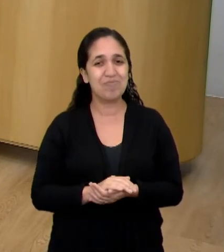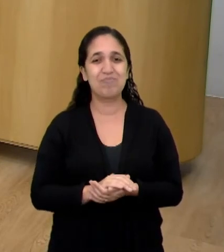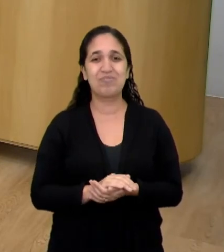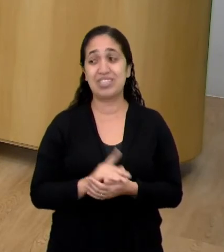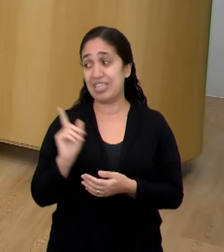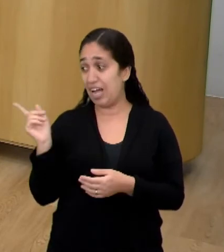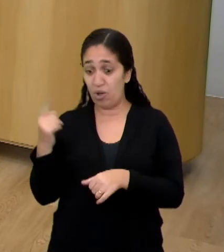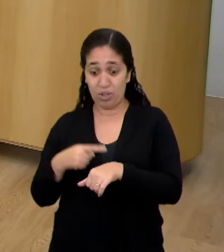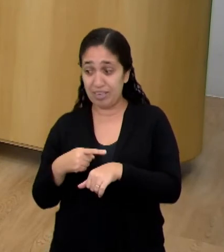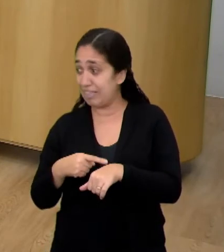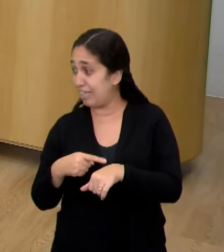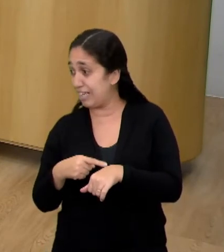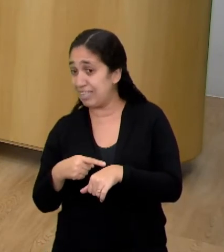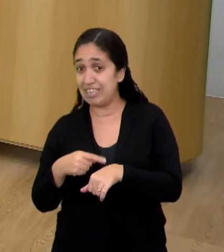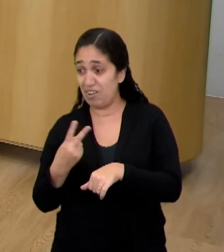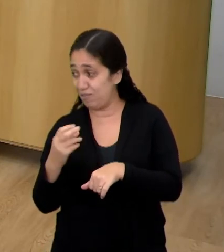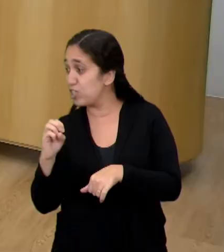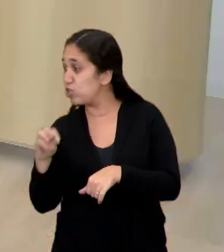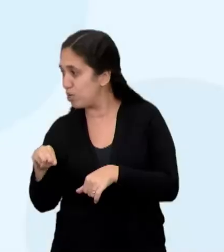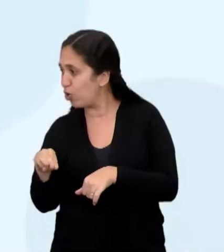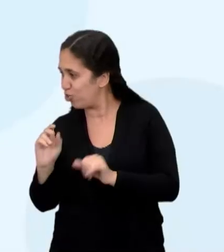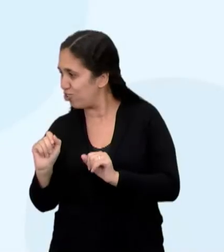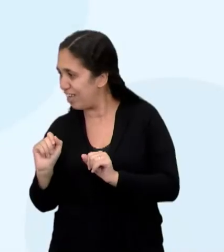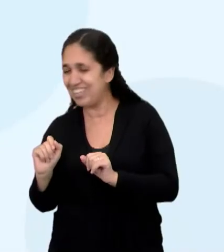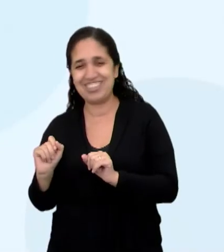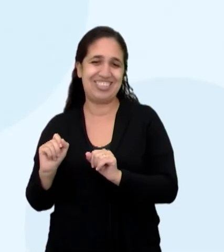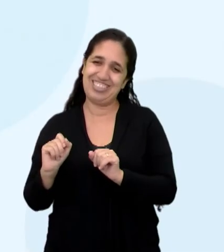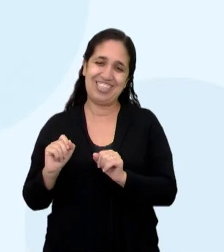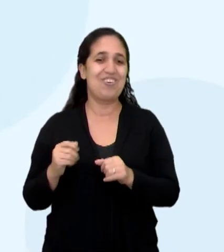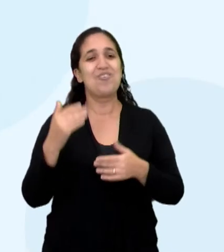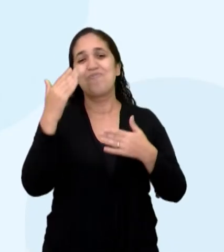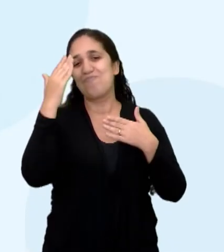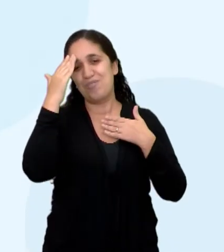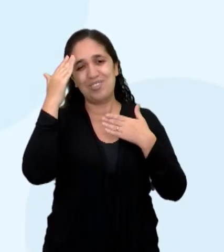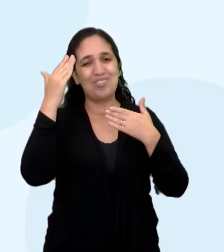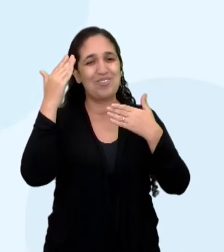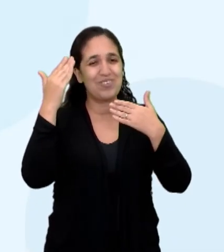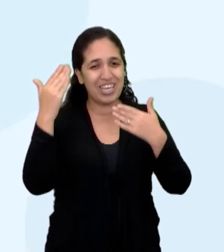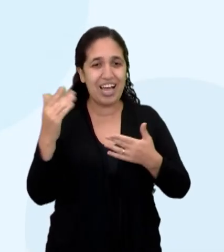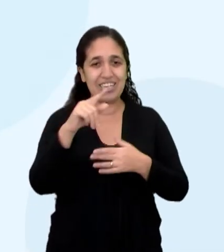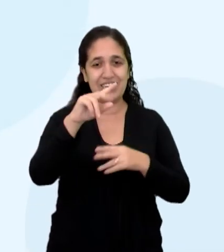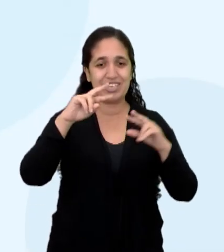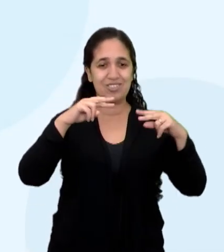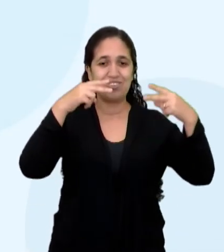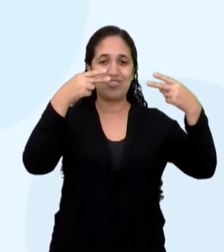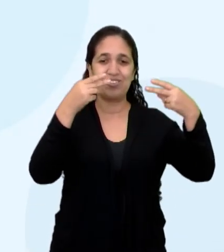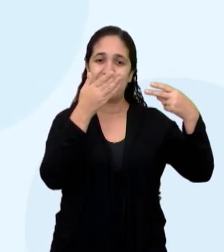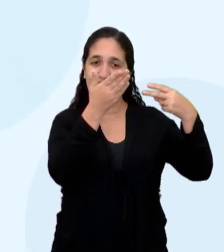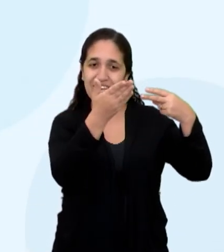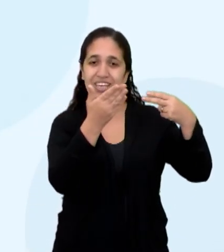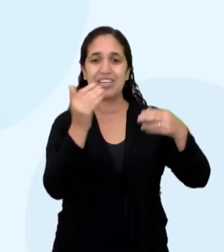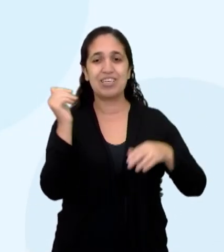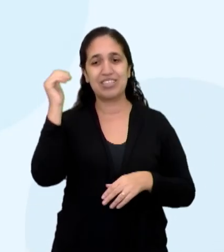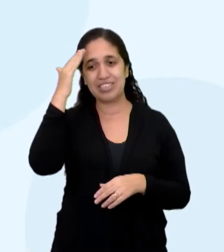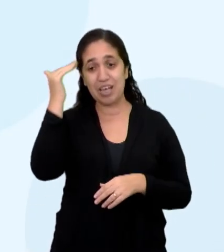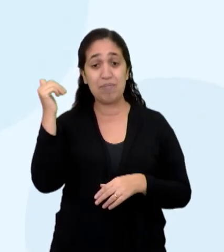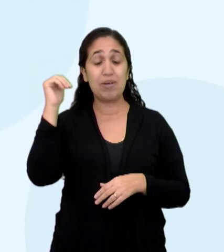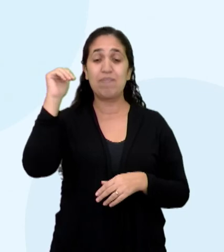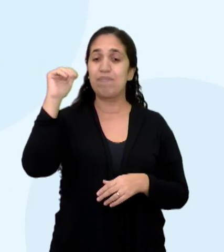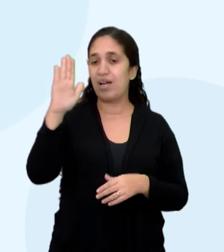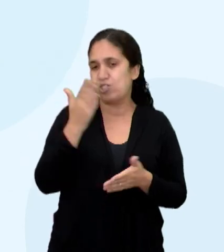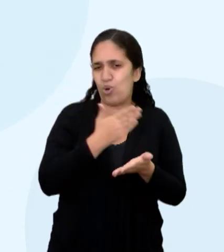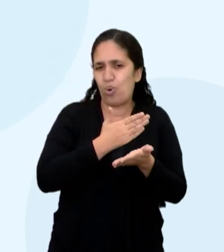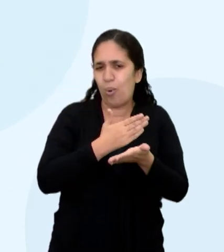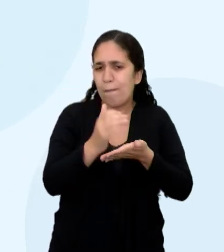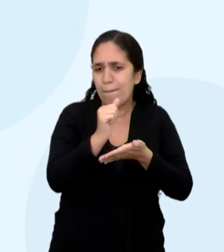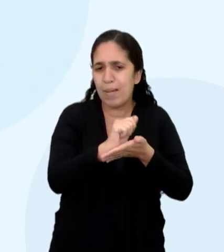aqui falando que vai dar mais 20 minutos pra gente, então a gente vai continuar. Gente, muito obrigado. Aí tem os links para vocês saber mais. É só o início da nossa